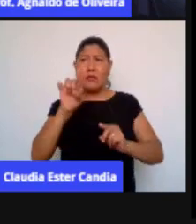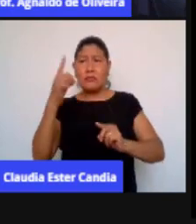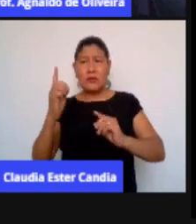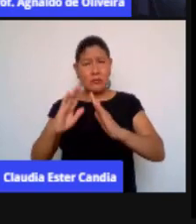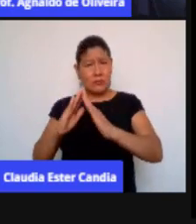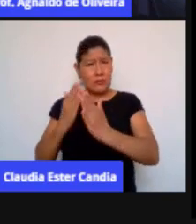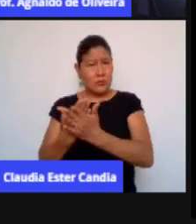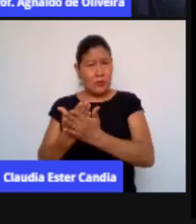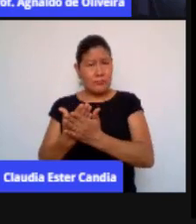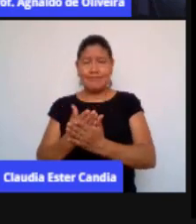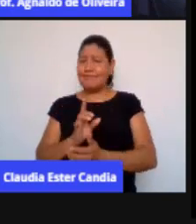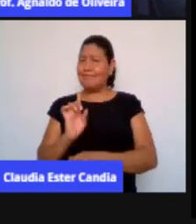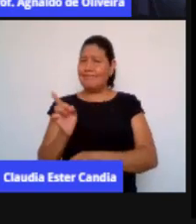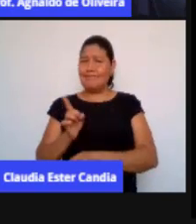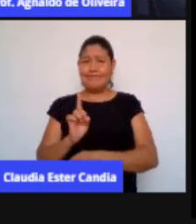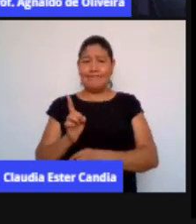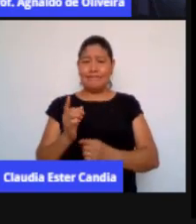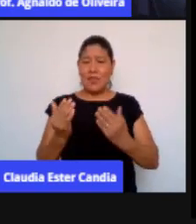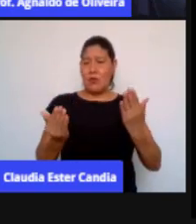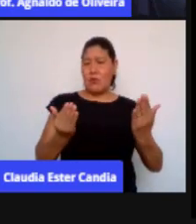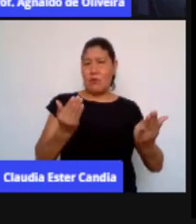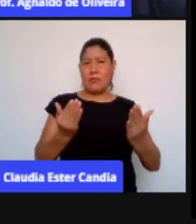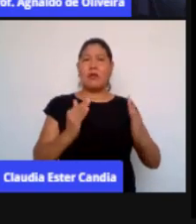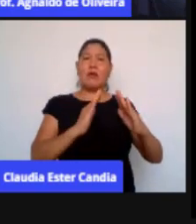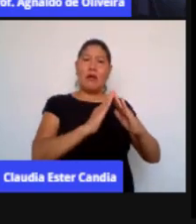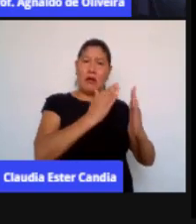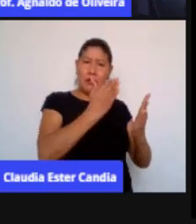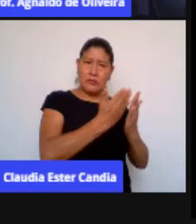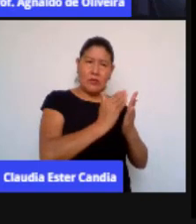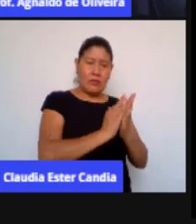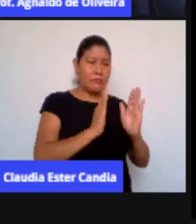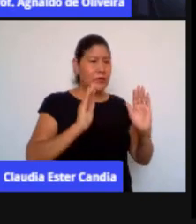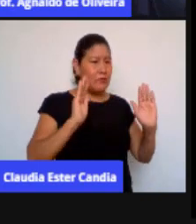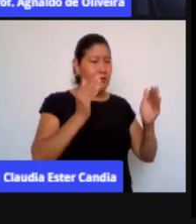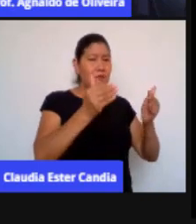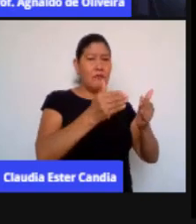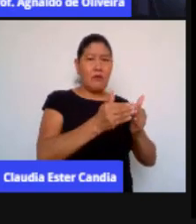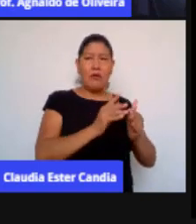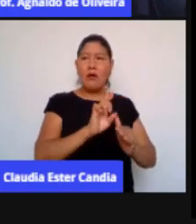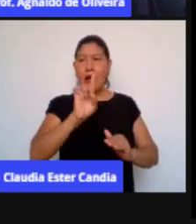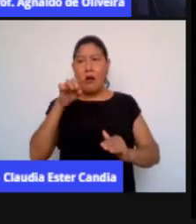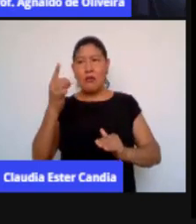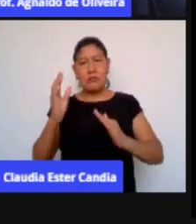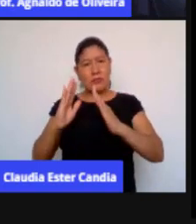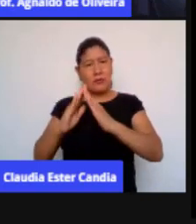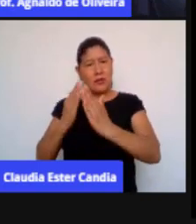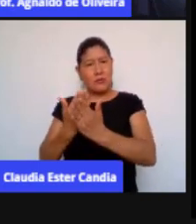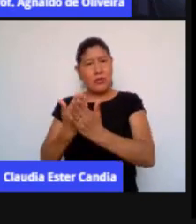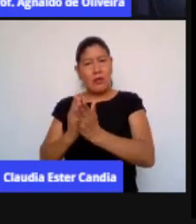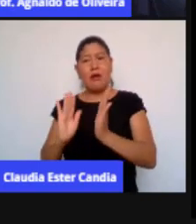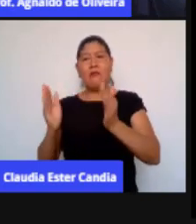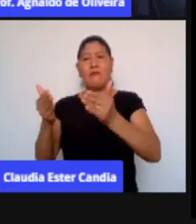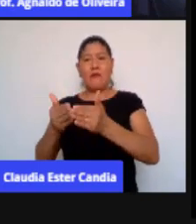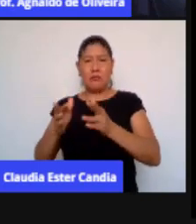né, do sexto ano, por exemplo. Então, cada uma pede uma determinada ação. Né? Pode passar, fazer um favor,